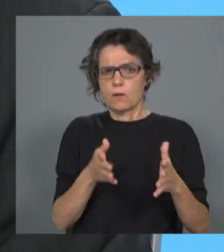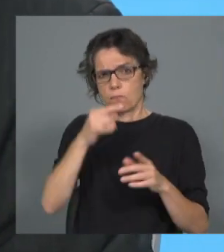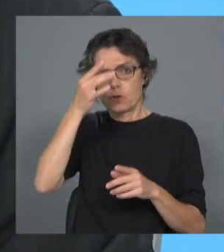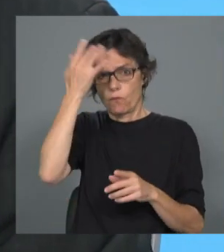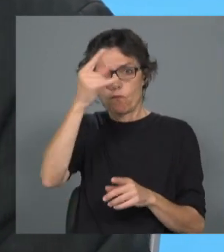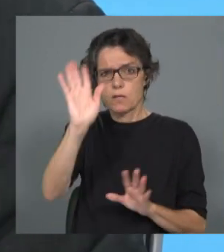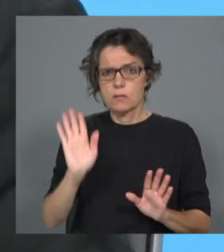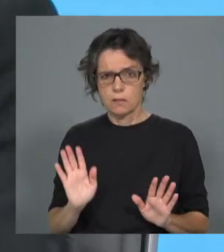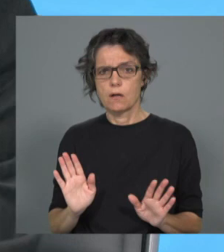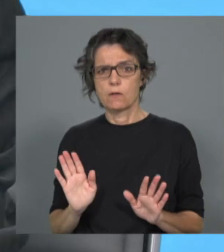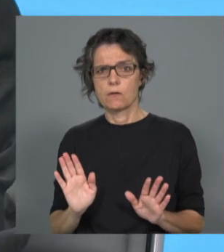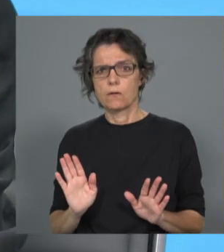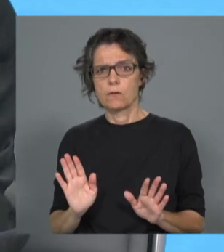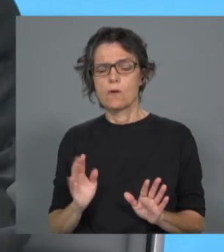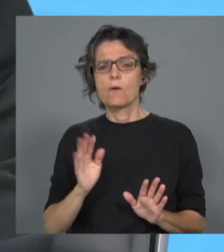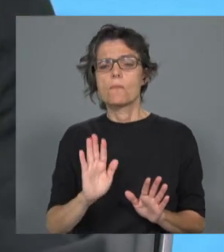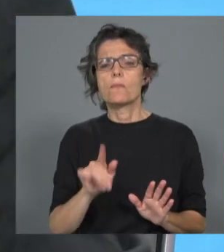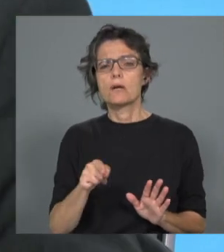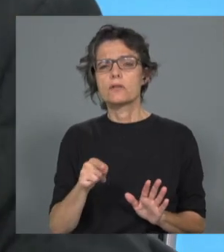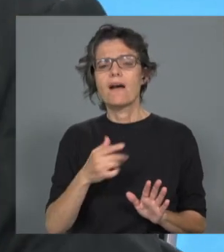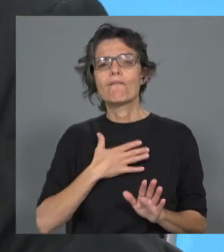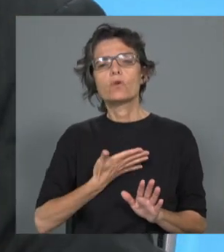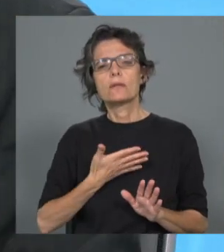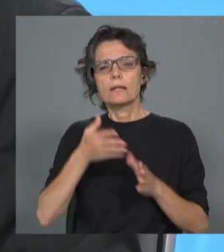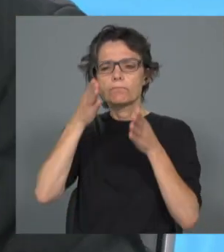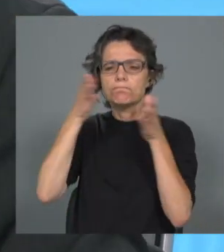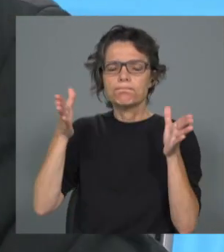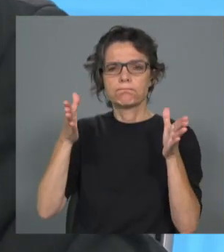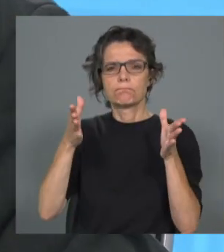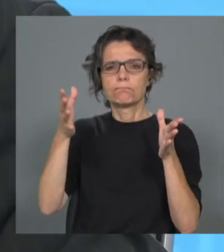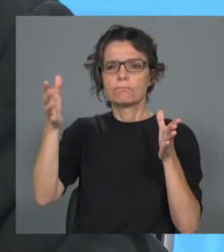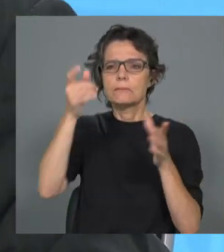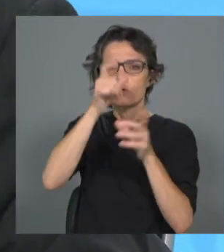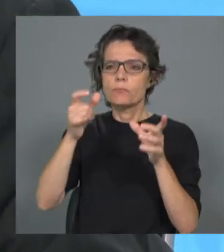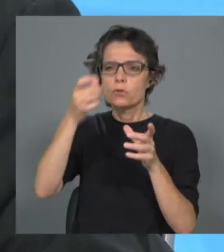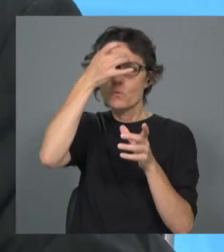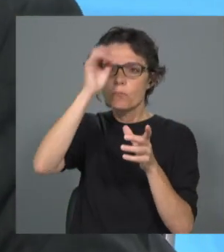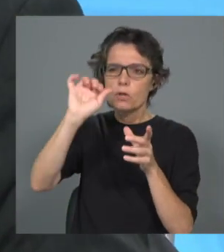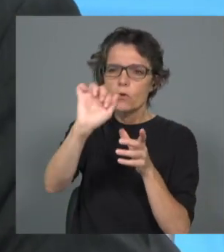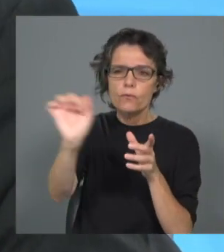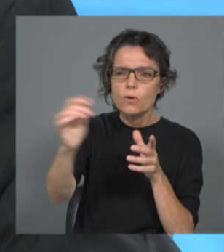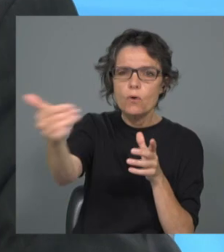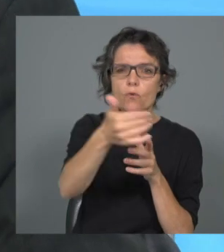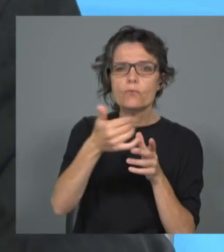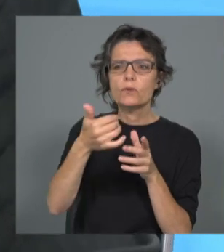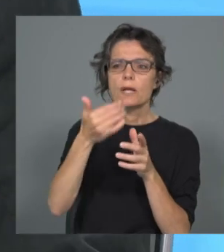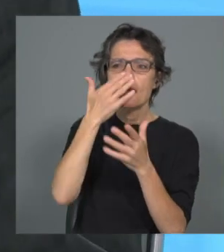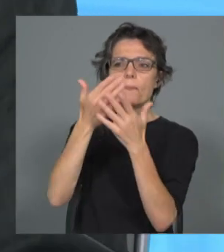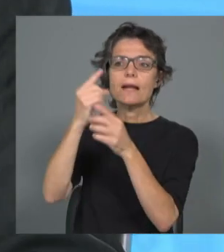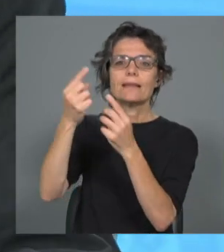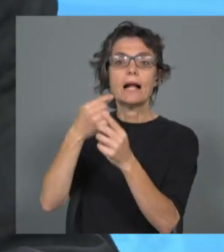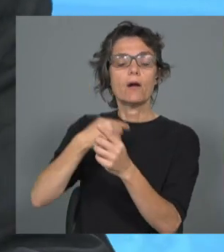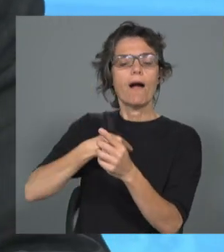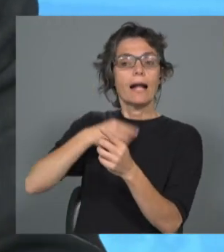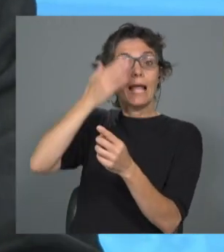bocadinho, esta abertura aos outros, sobretudo aos que estão de fora, não é fácil. E há aqueles que são diferentes. Diferentes, exatamente.